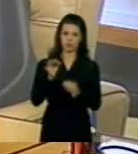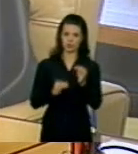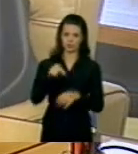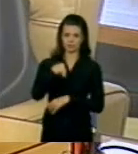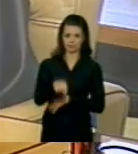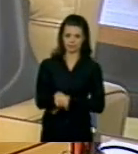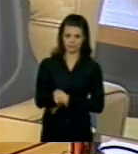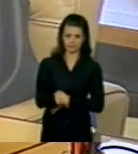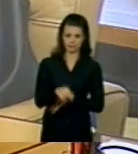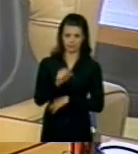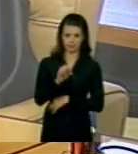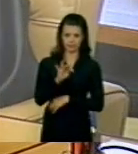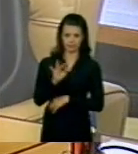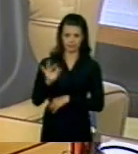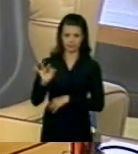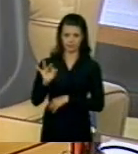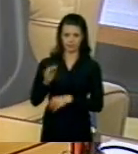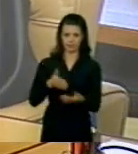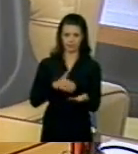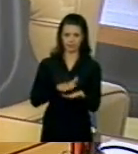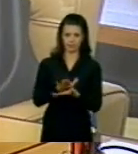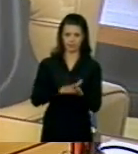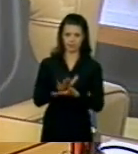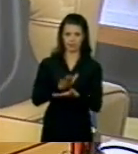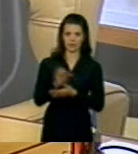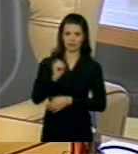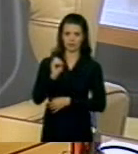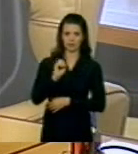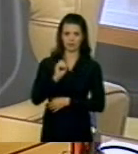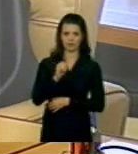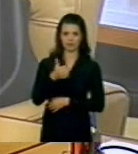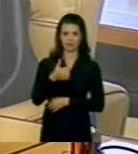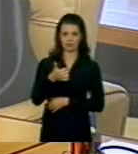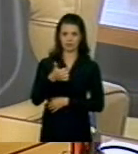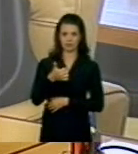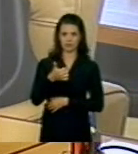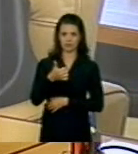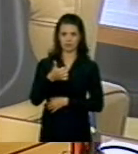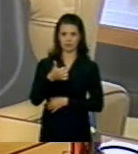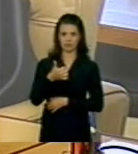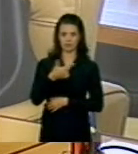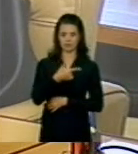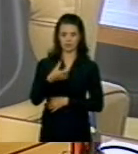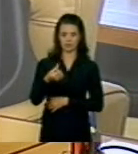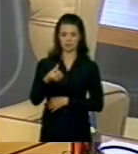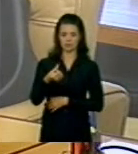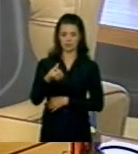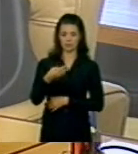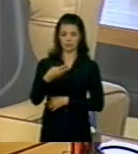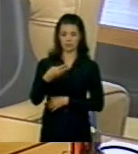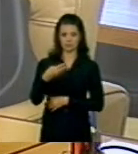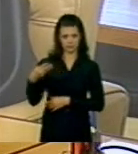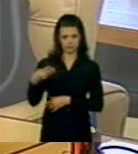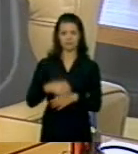cujo resultado restou publicado em 10 de outubro de 2003, bem resume a concepção desse tribunal sobre a